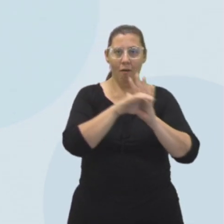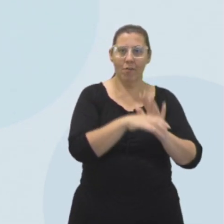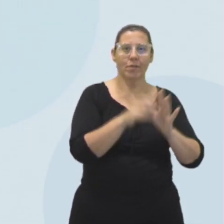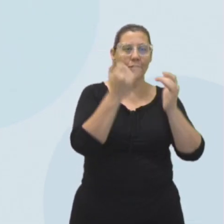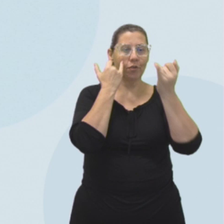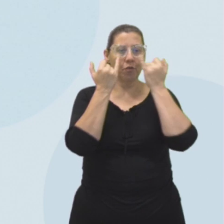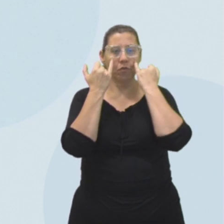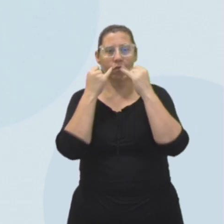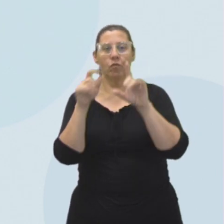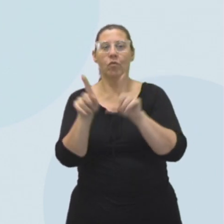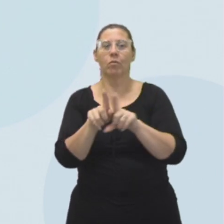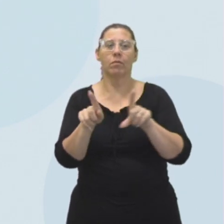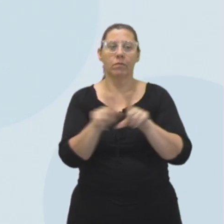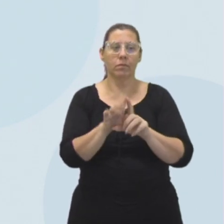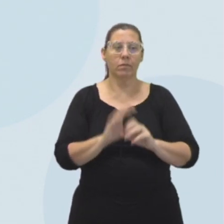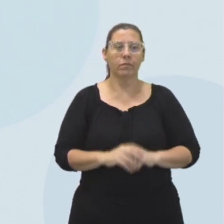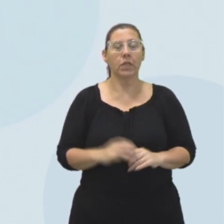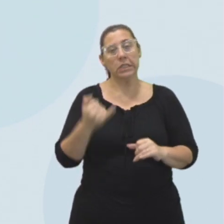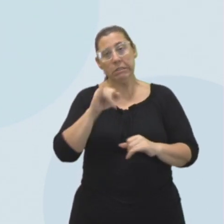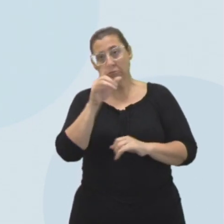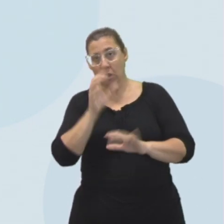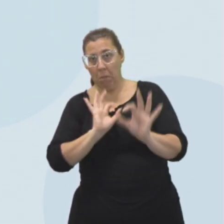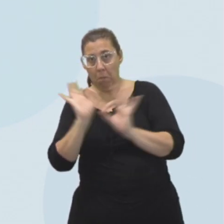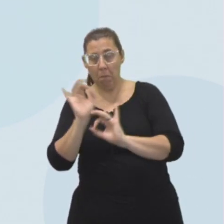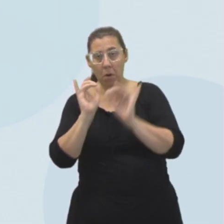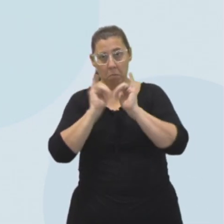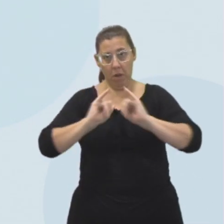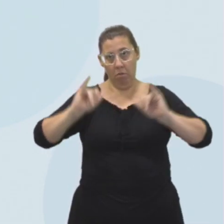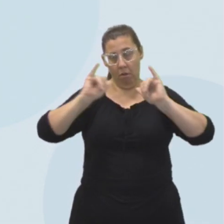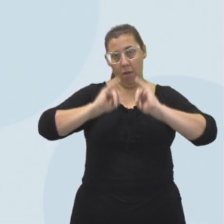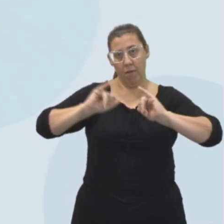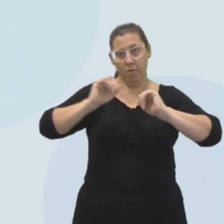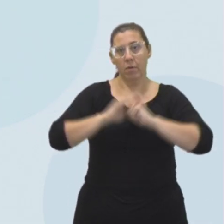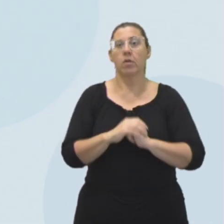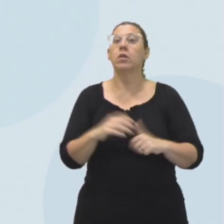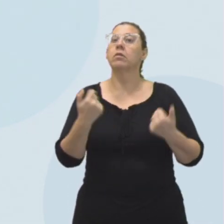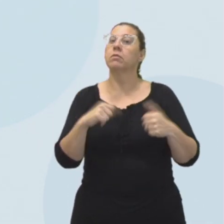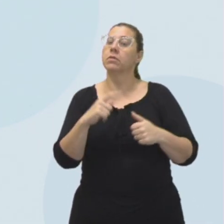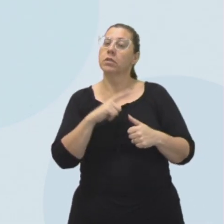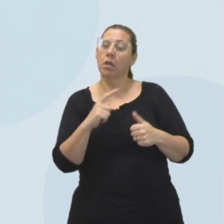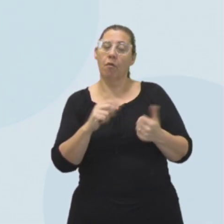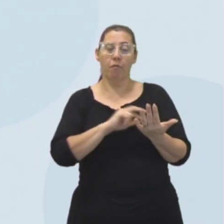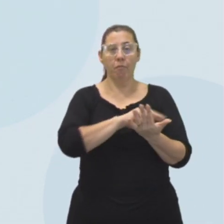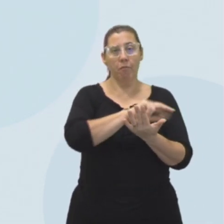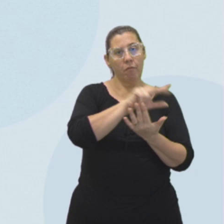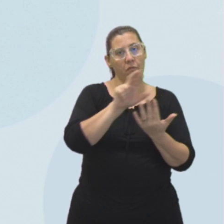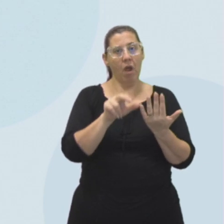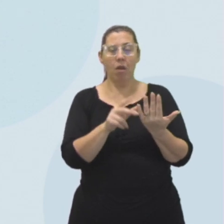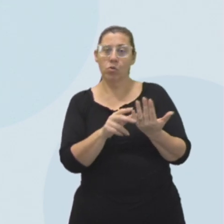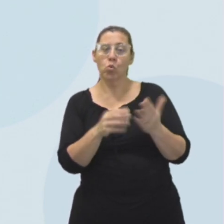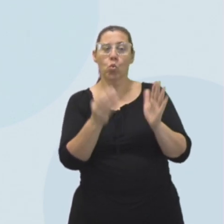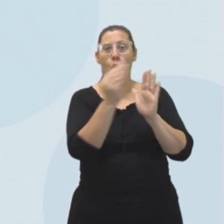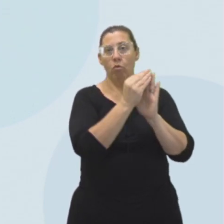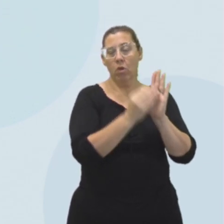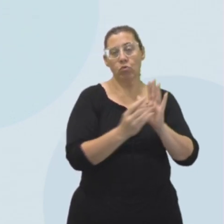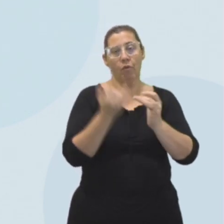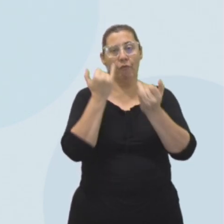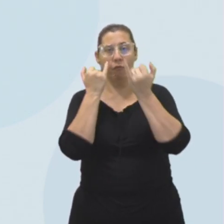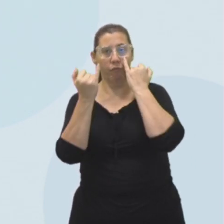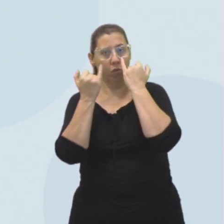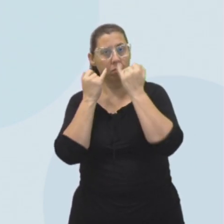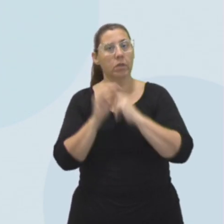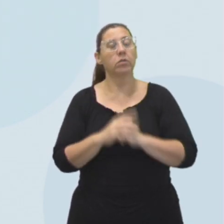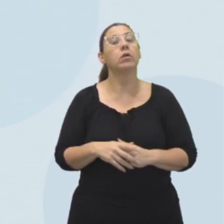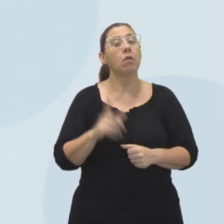informações. Se você está criando uma narrativa, está produzindo uma narrativa que precisa ter vários conteúdos, várias informações,